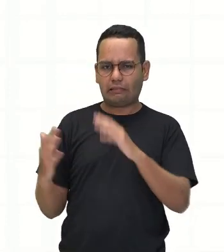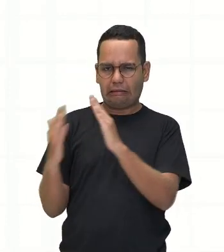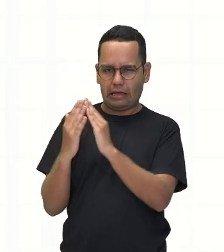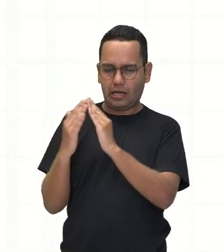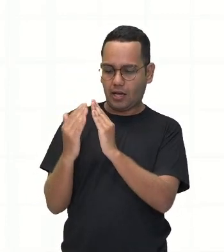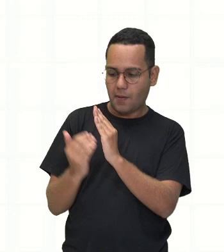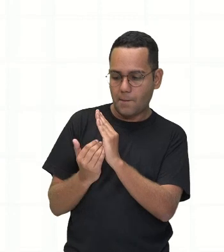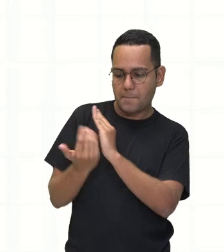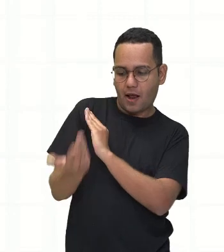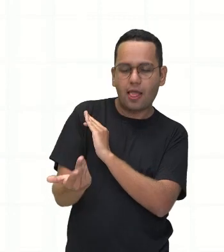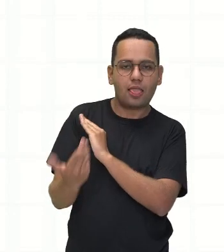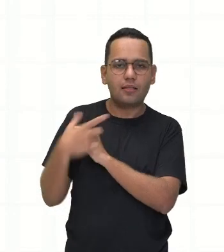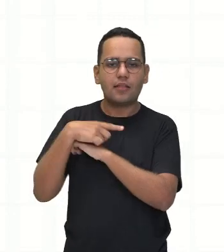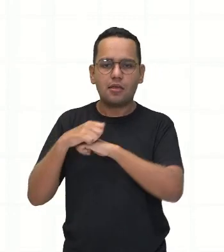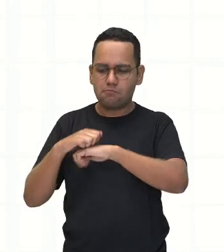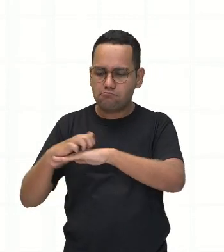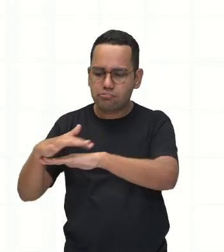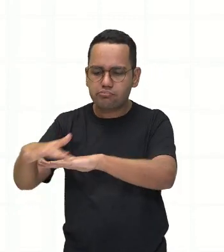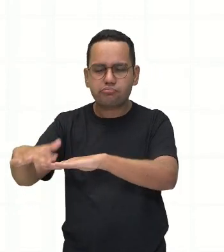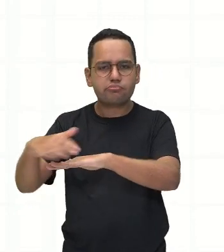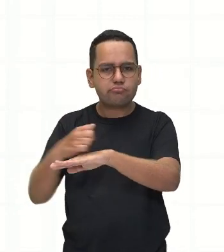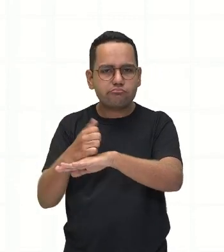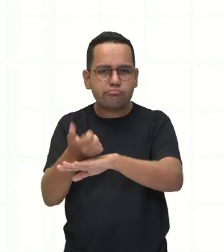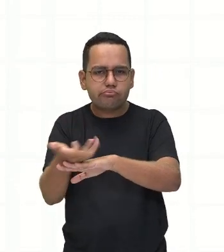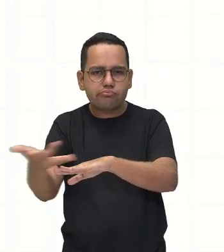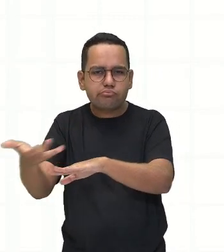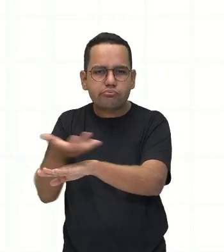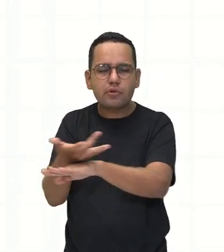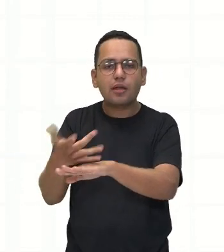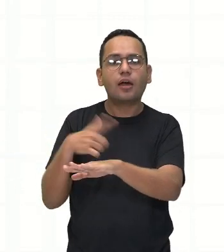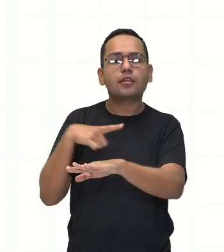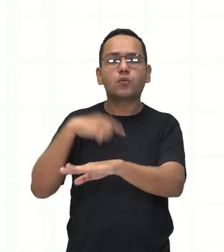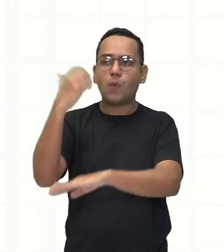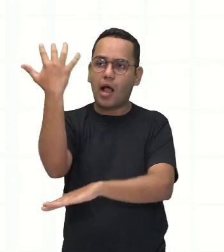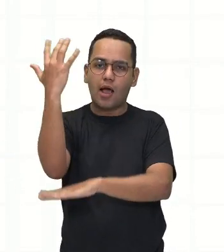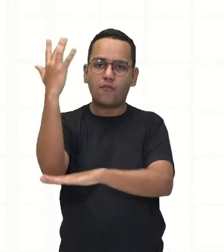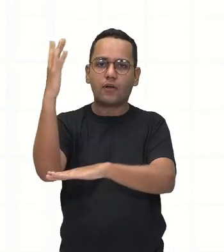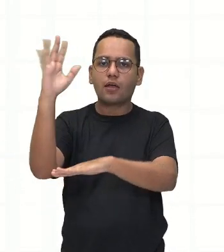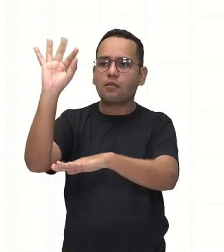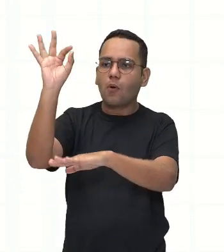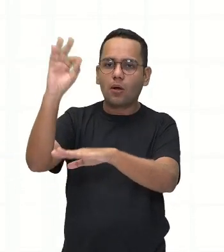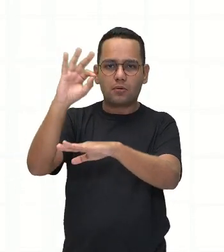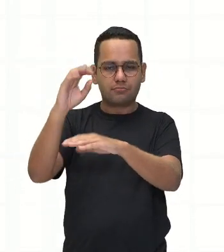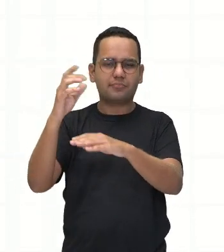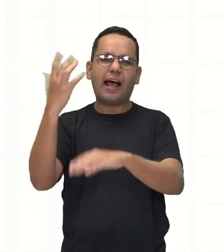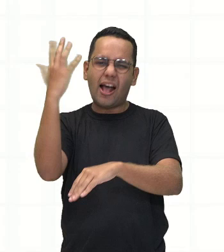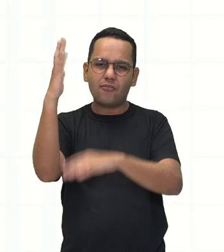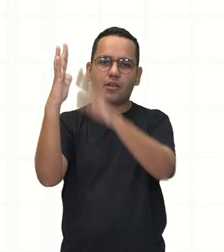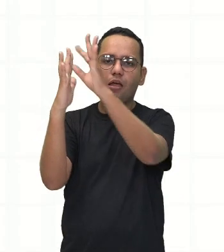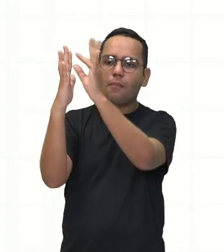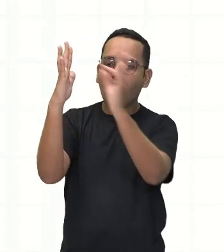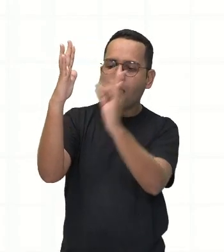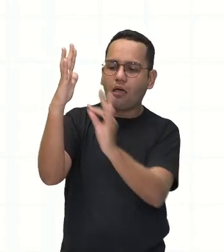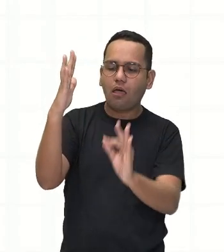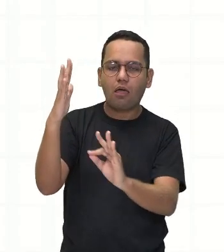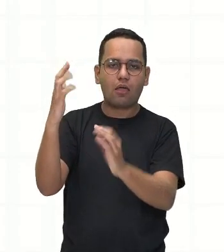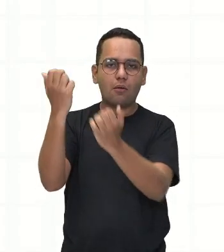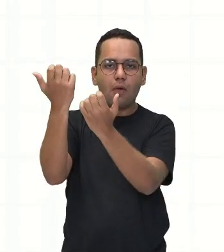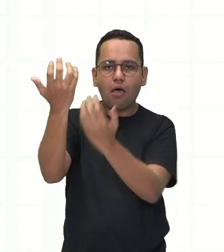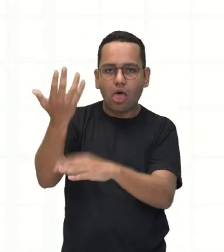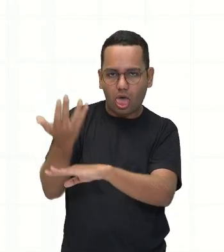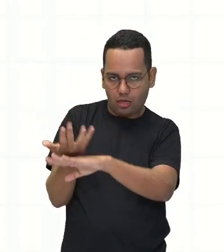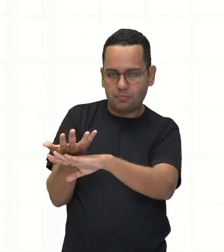temos queimas de folhas. Será se você já viu ali nos seus familiares,